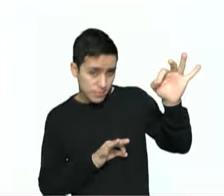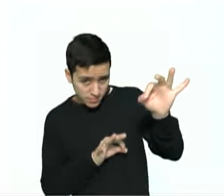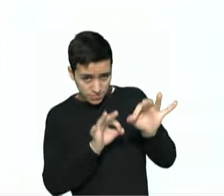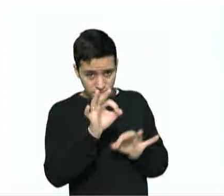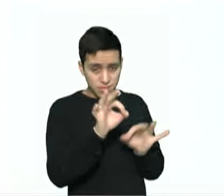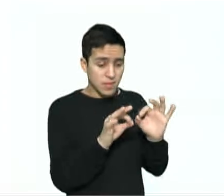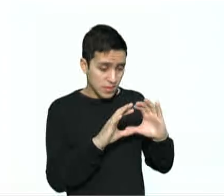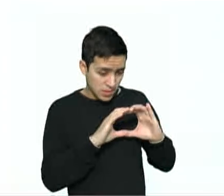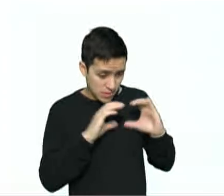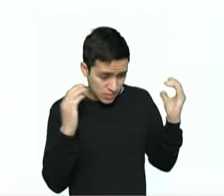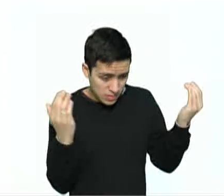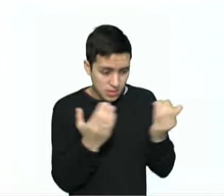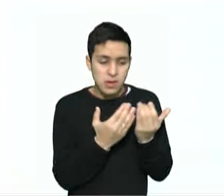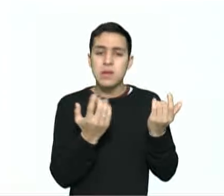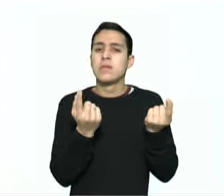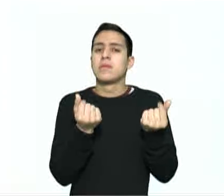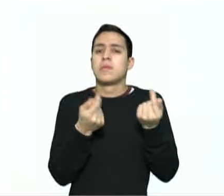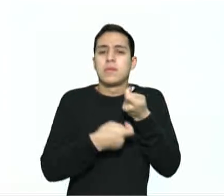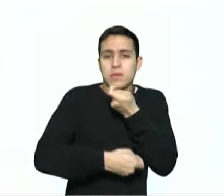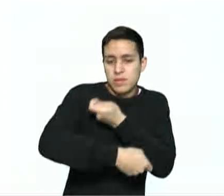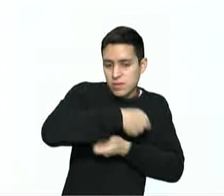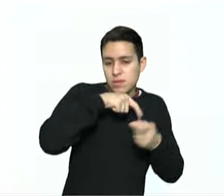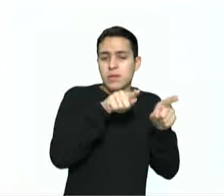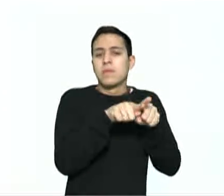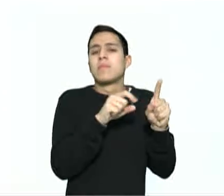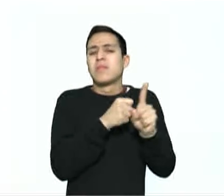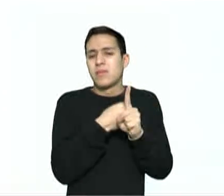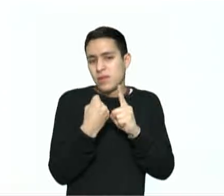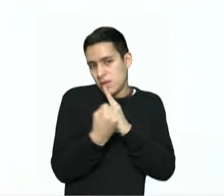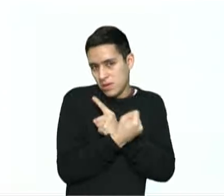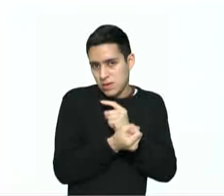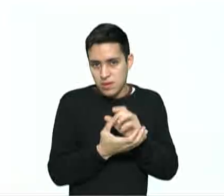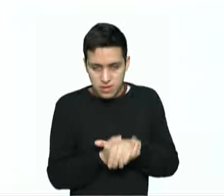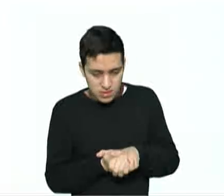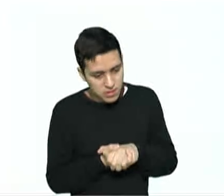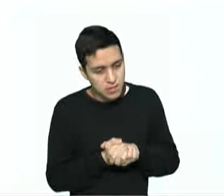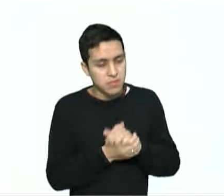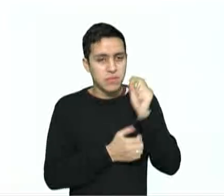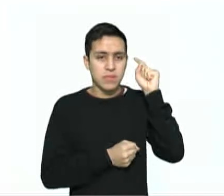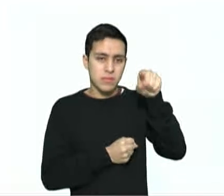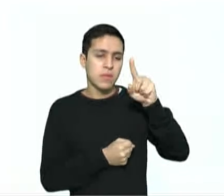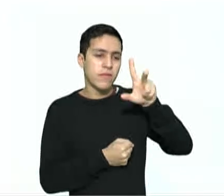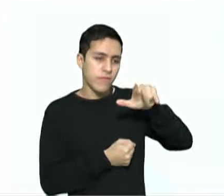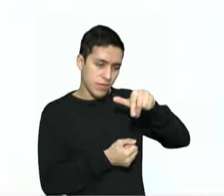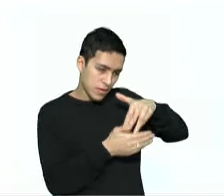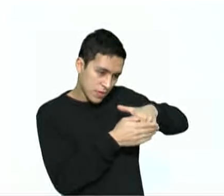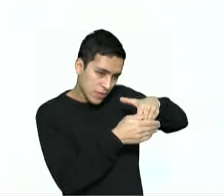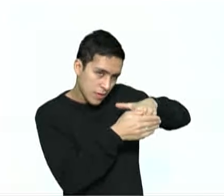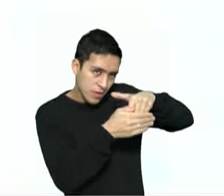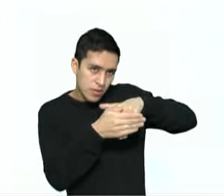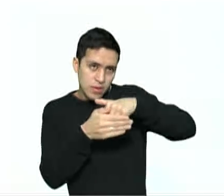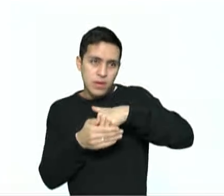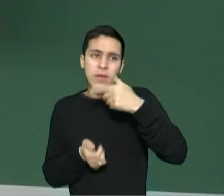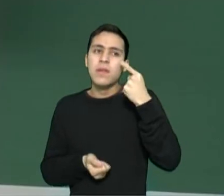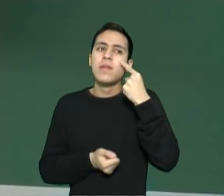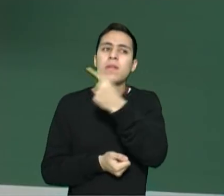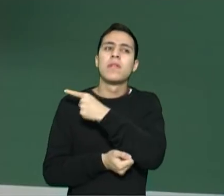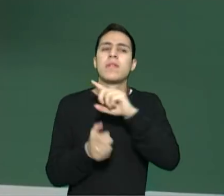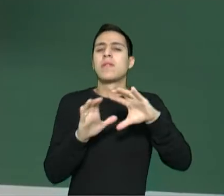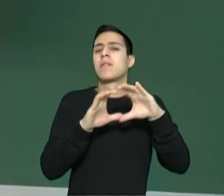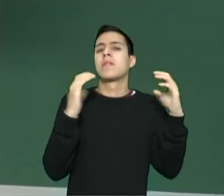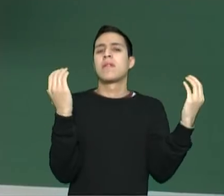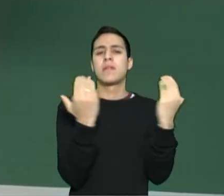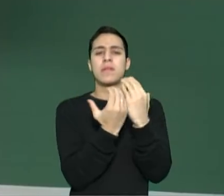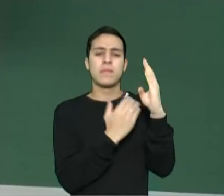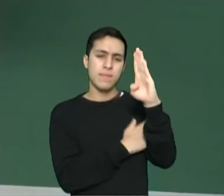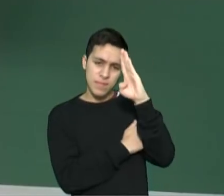de um conselho econômico e social. Ele vai fazer a votação, veja que é grande, ó. Essa aqui é a